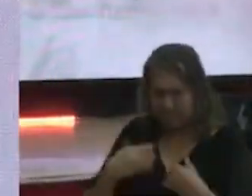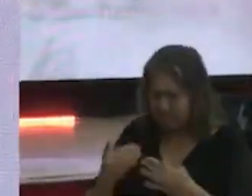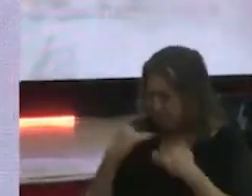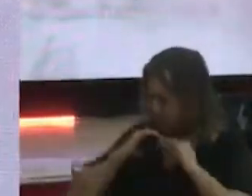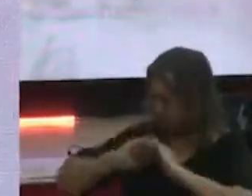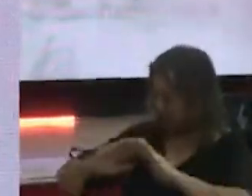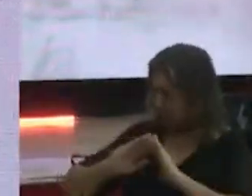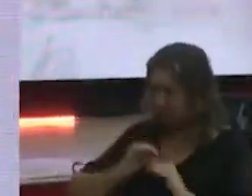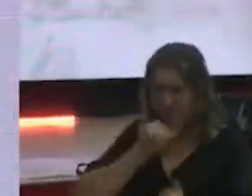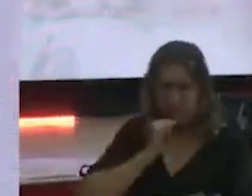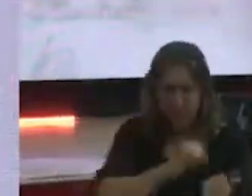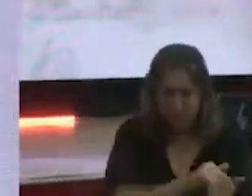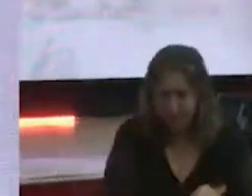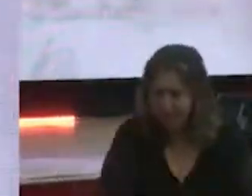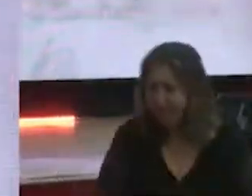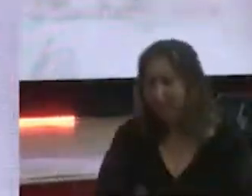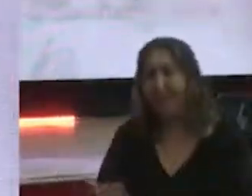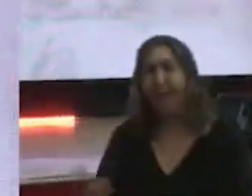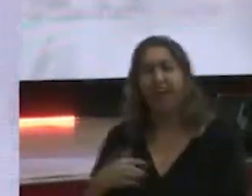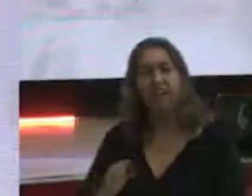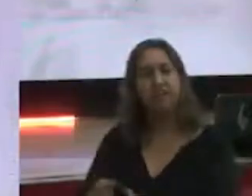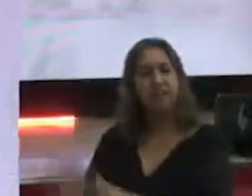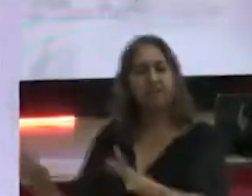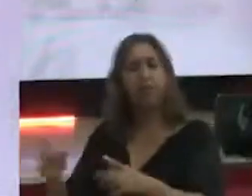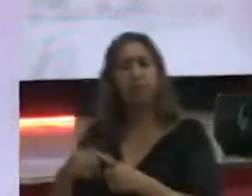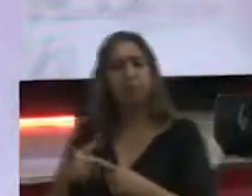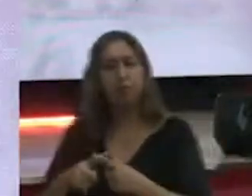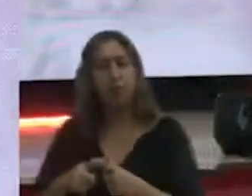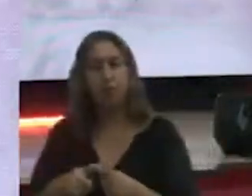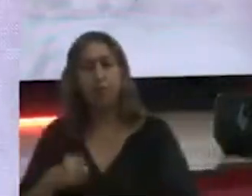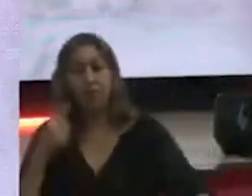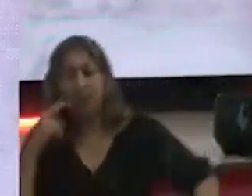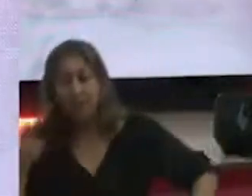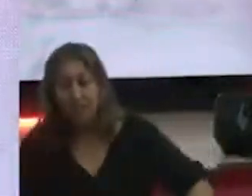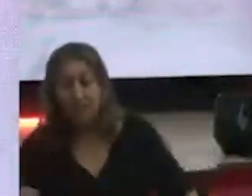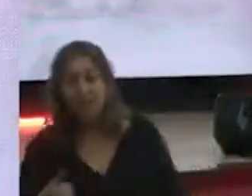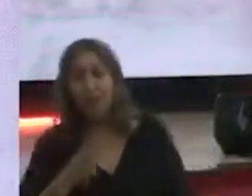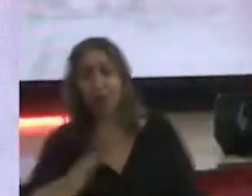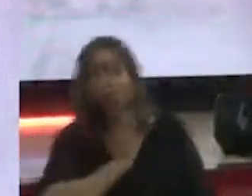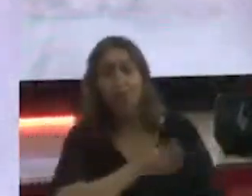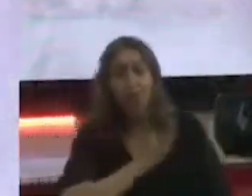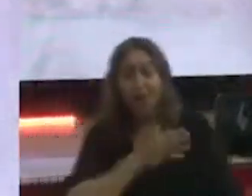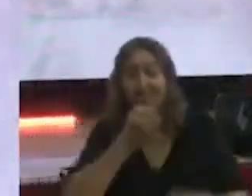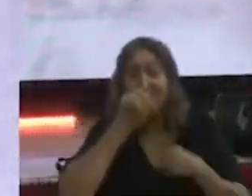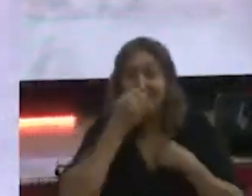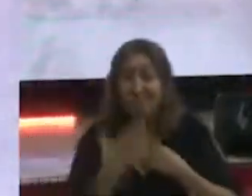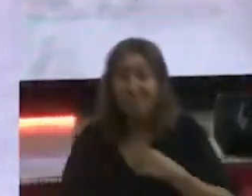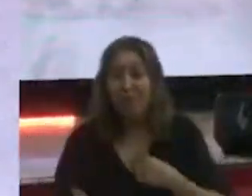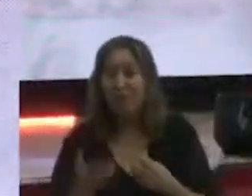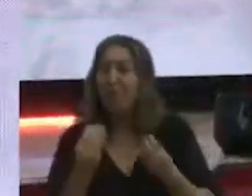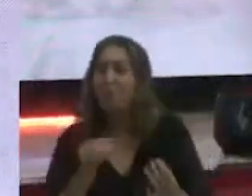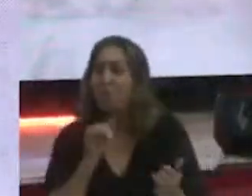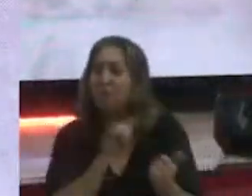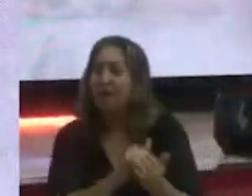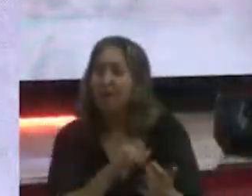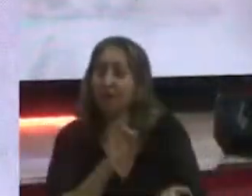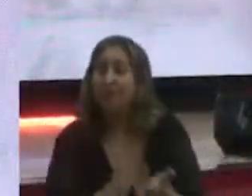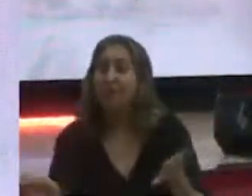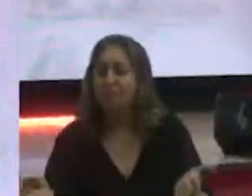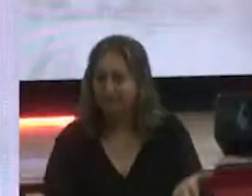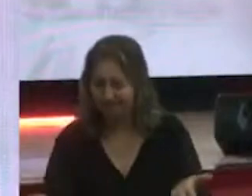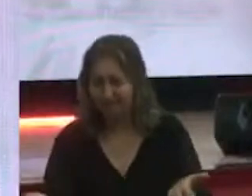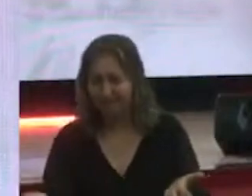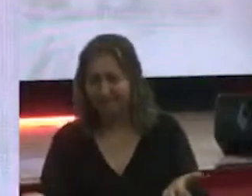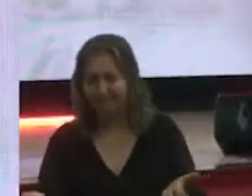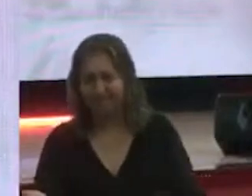Espírito Santo ela tem um ambiente de conversas francas de diálogo de comunicação um ambiente